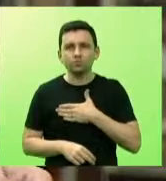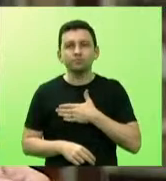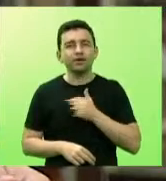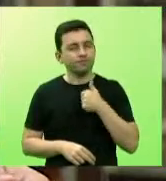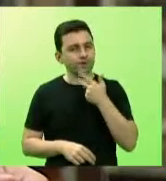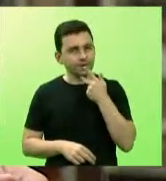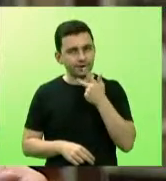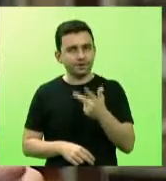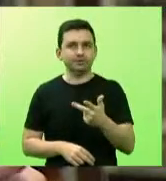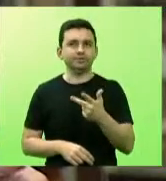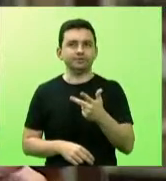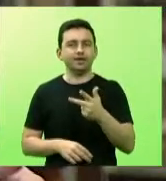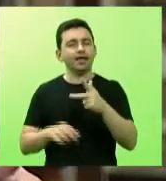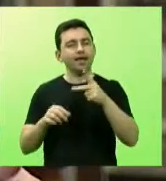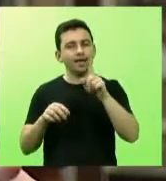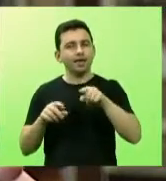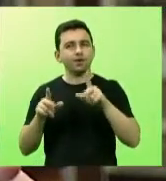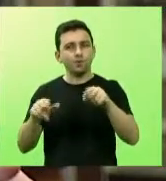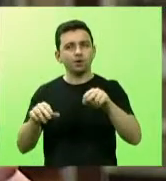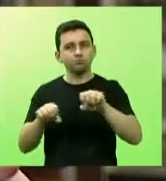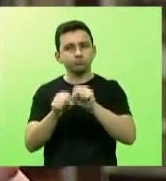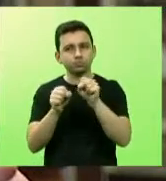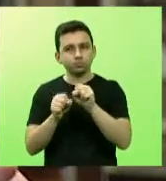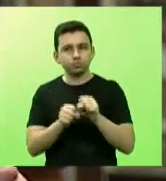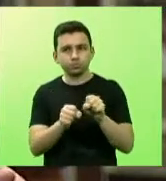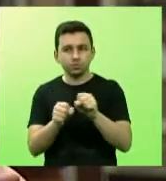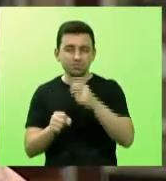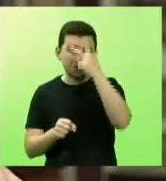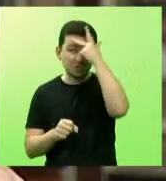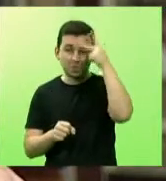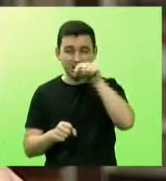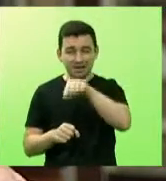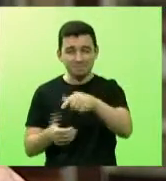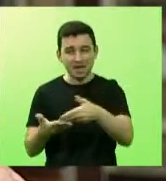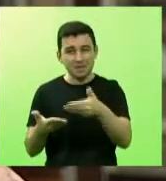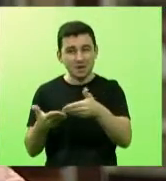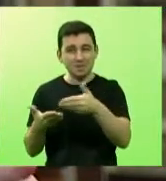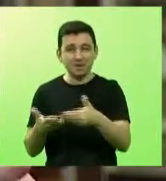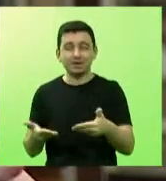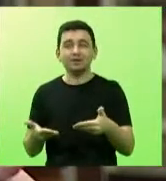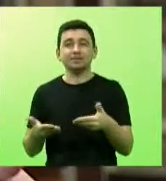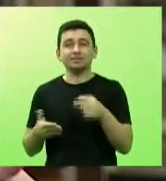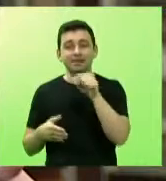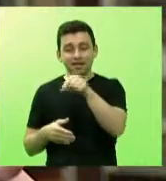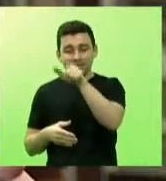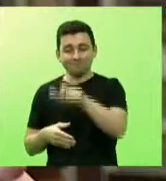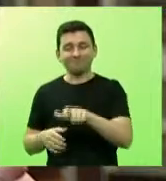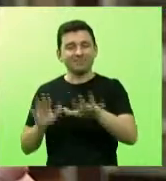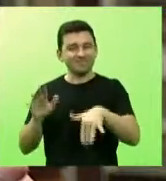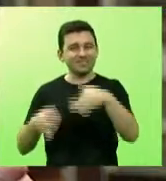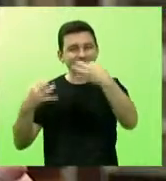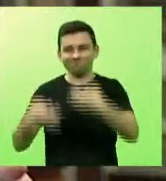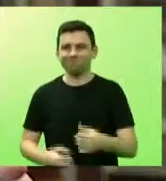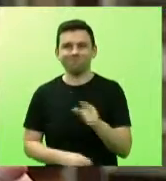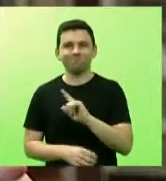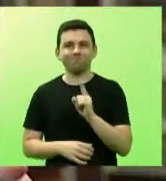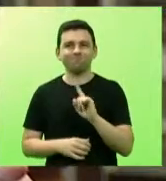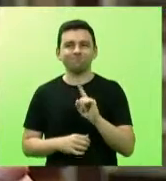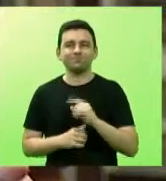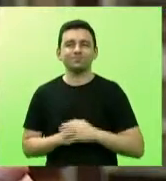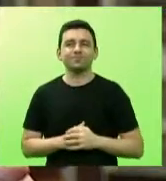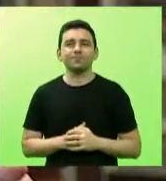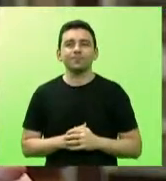por isso que eu digo que é uma desconstrução política de uma pessoa, é muito triste, porque às vezes ela é injusta mesmo.